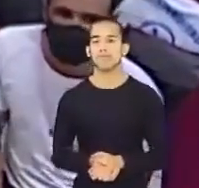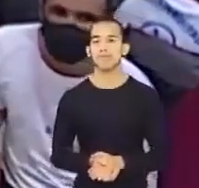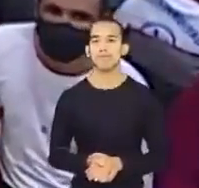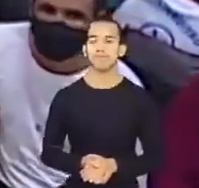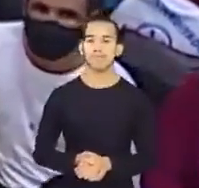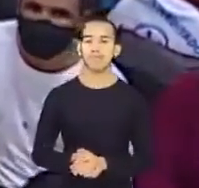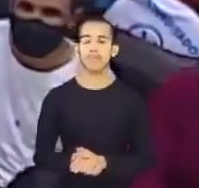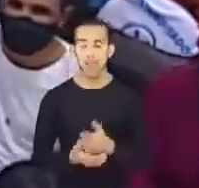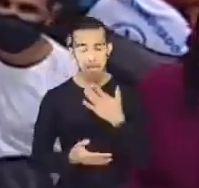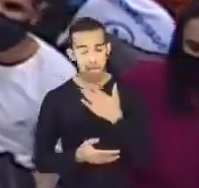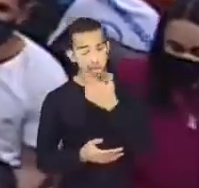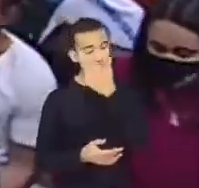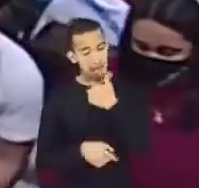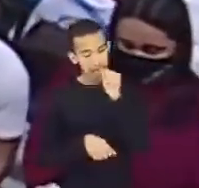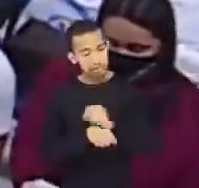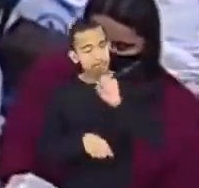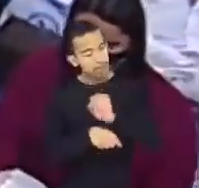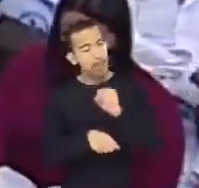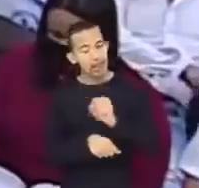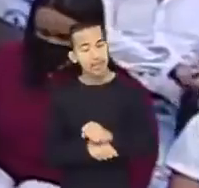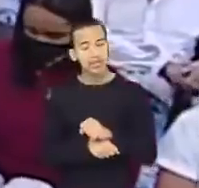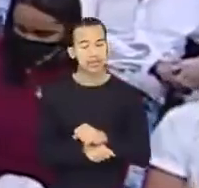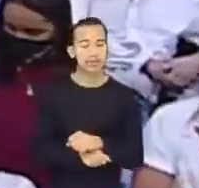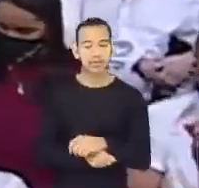ele disse, esperei